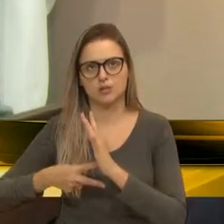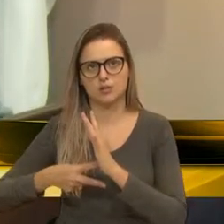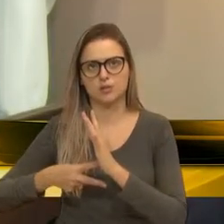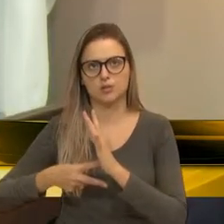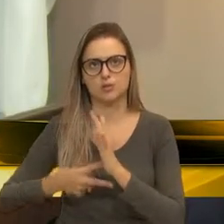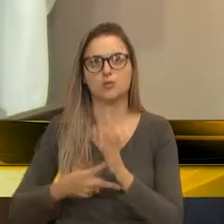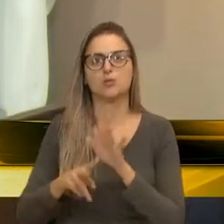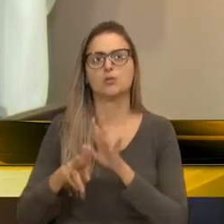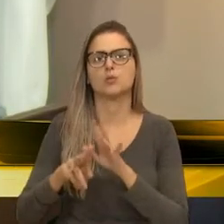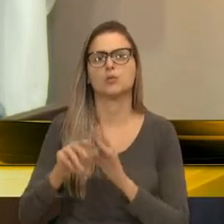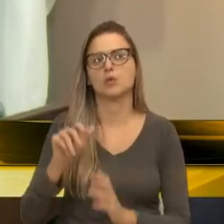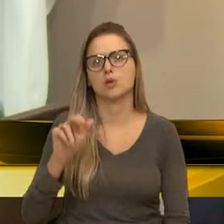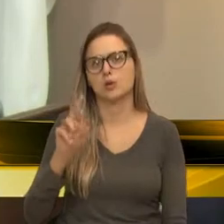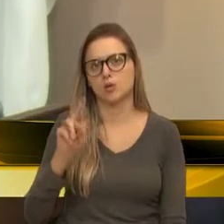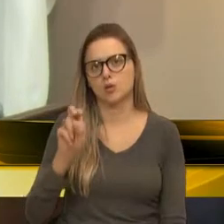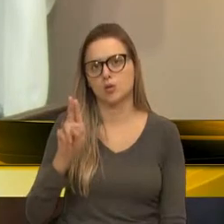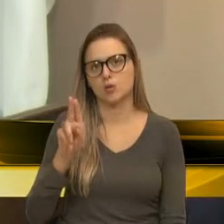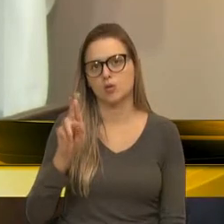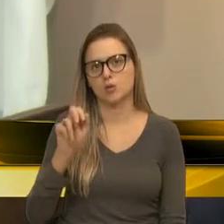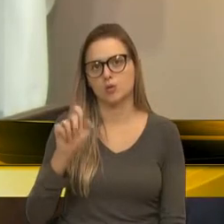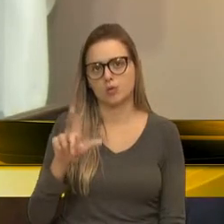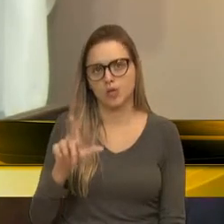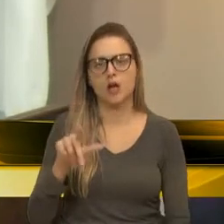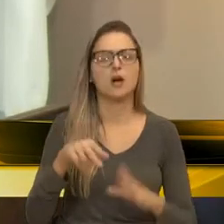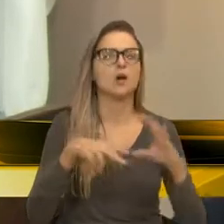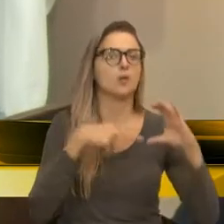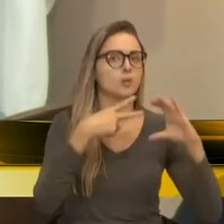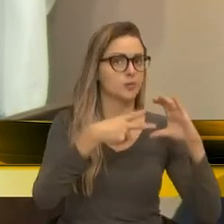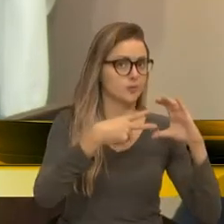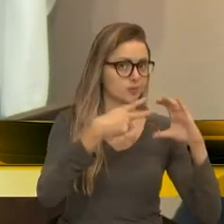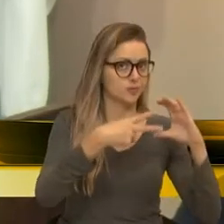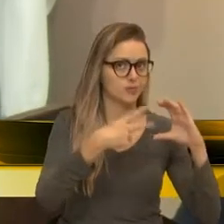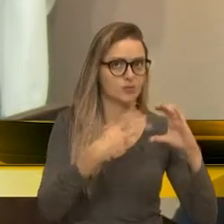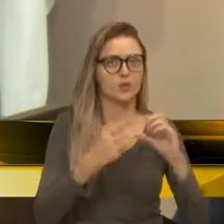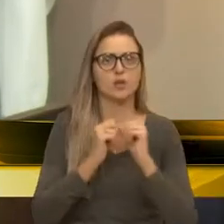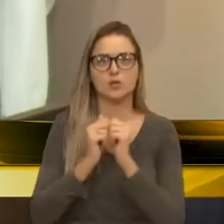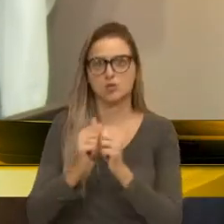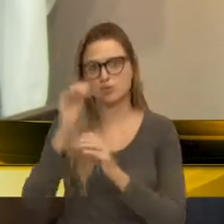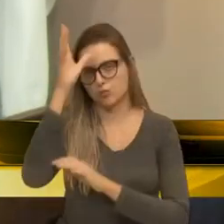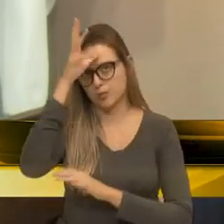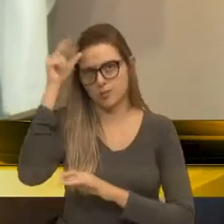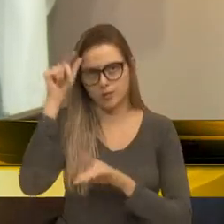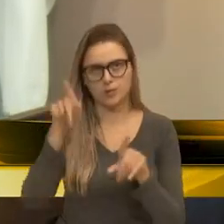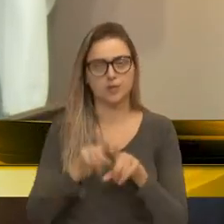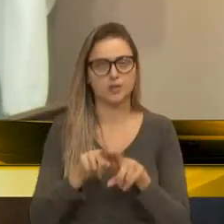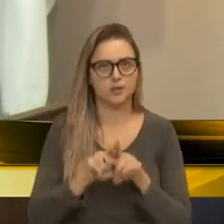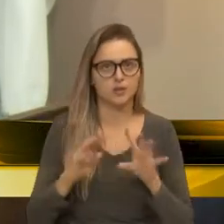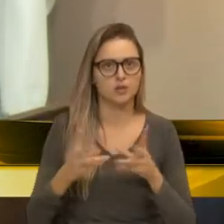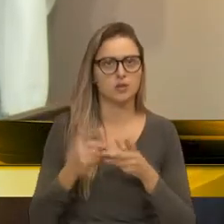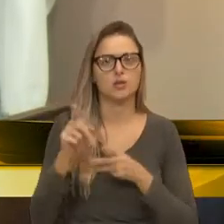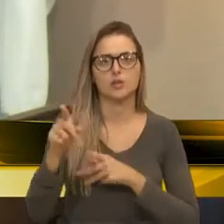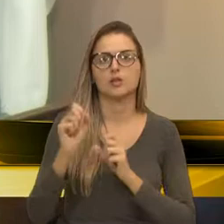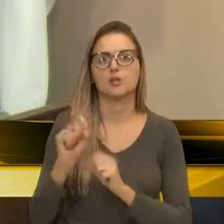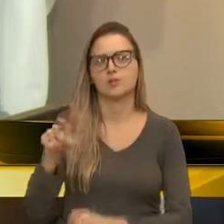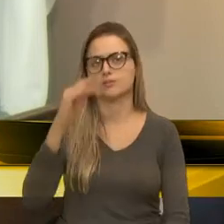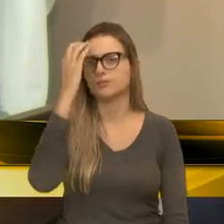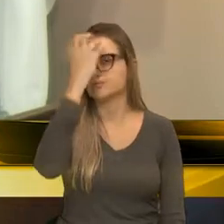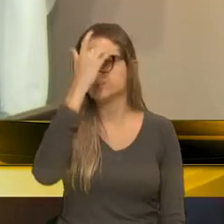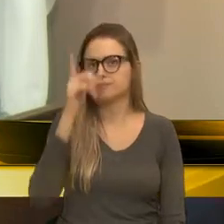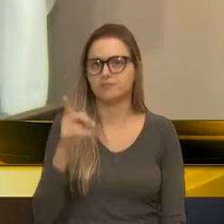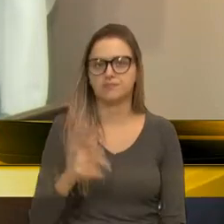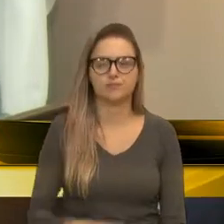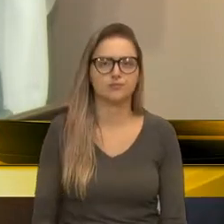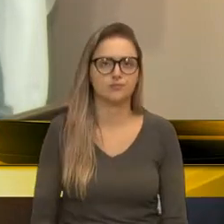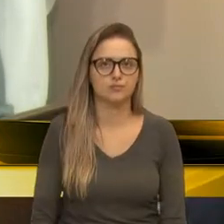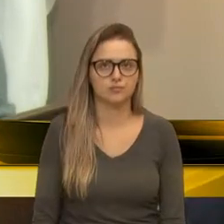do Rural, pela Câmara de Vereadores e pela Prefeitura. O senhor pediu uma parte? Permite uma parte, sim.